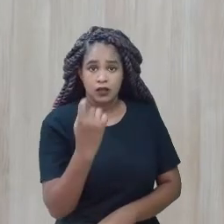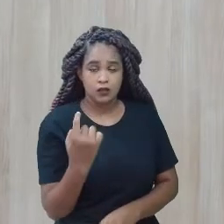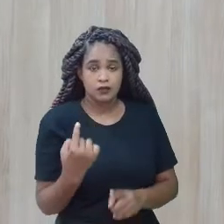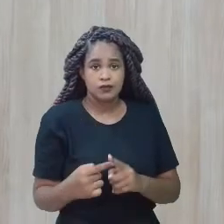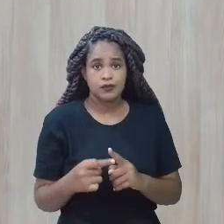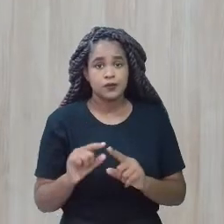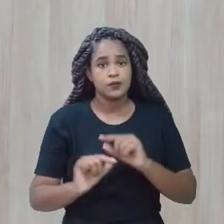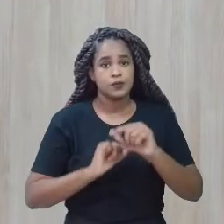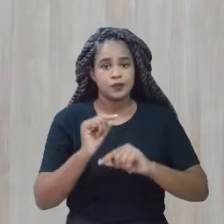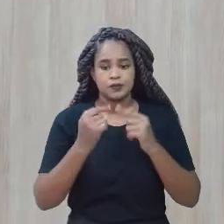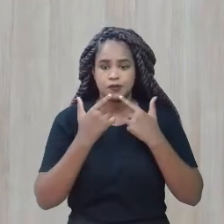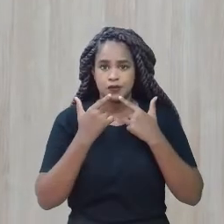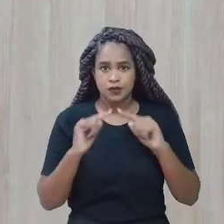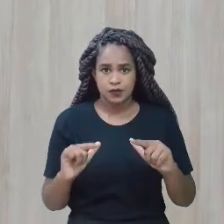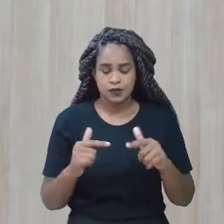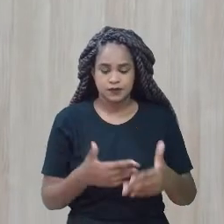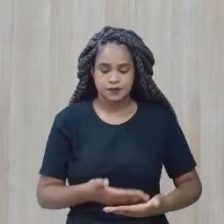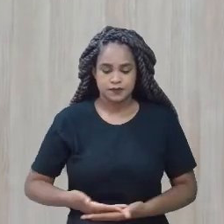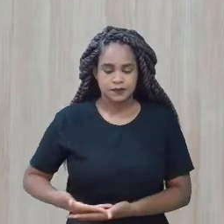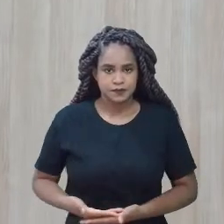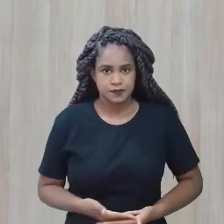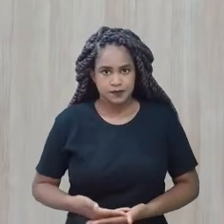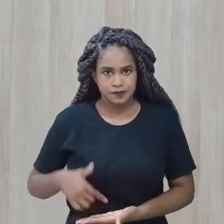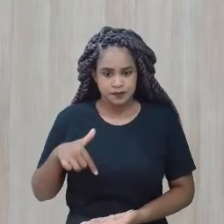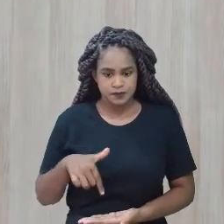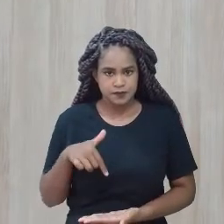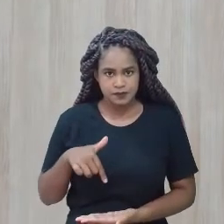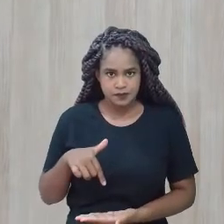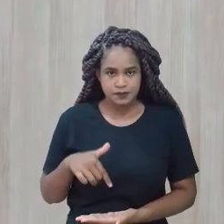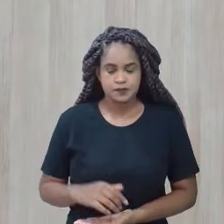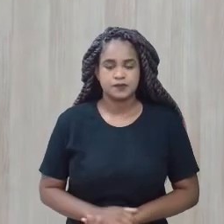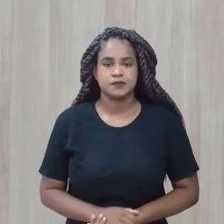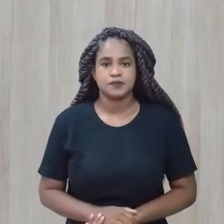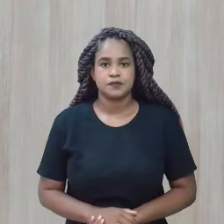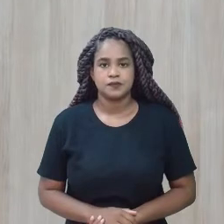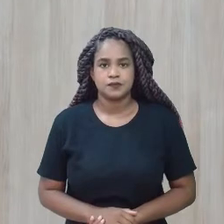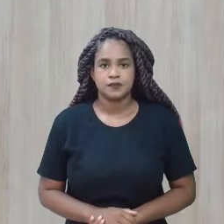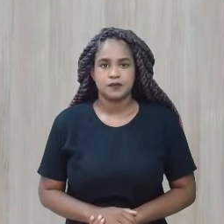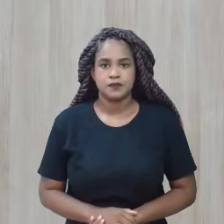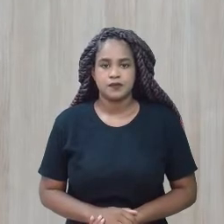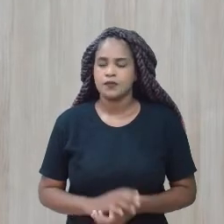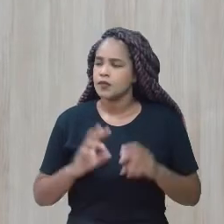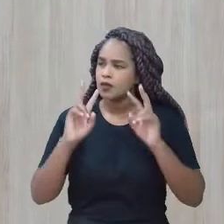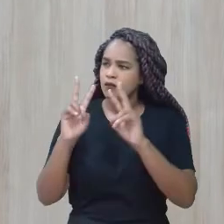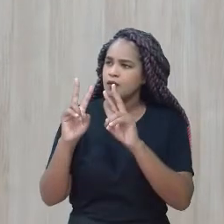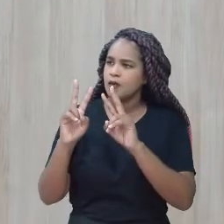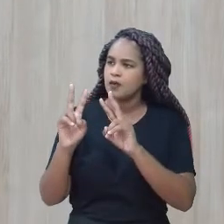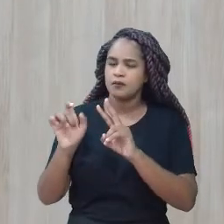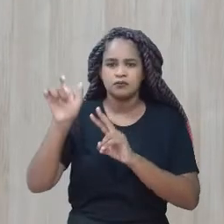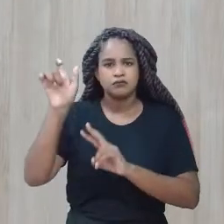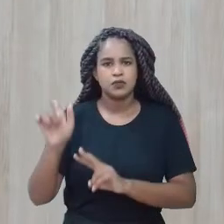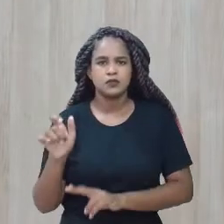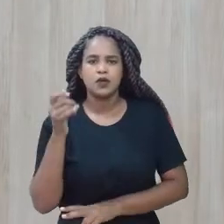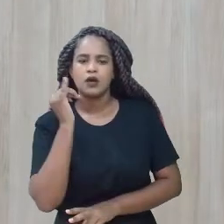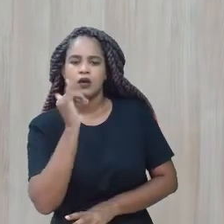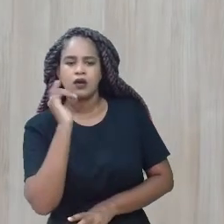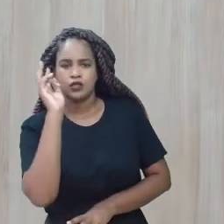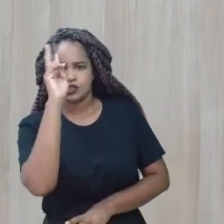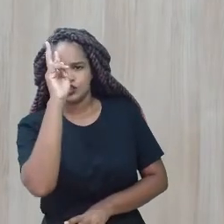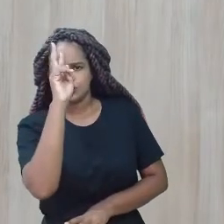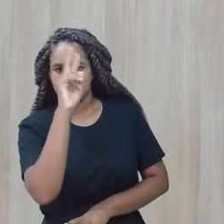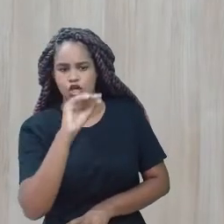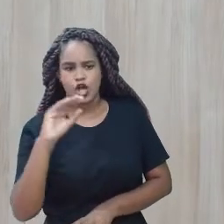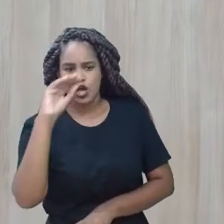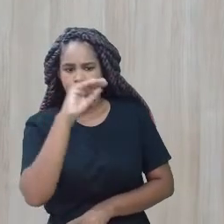da linguagem, quando o bebê, ele escuta histórias, né? É contado